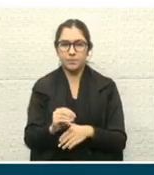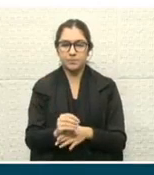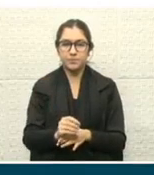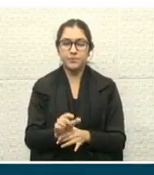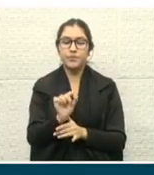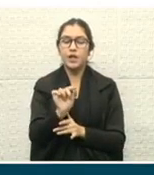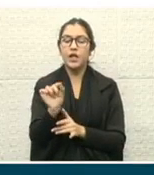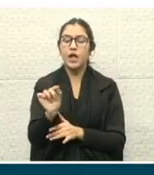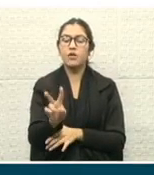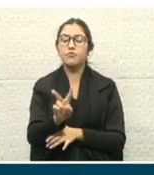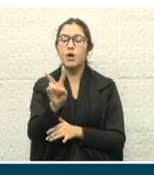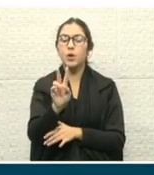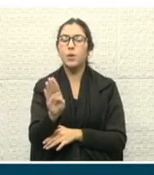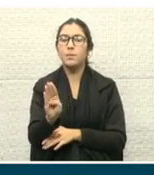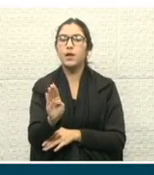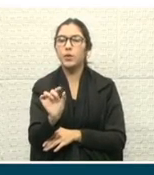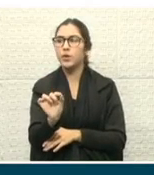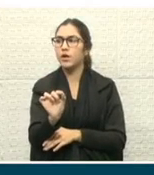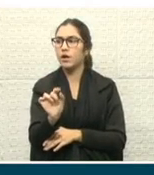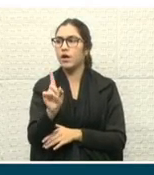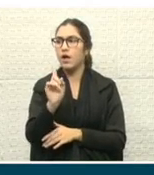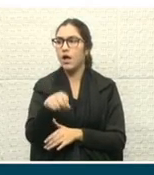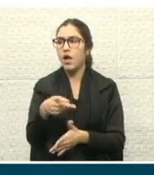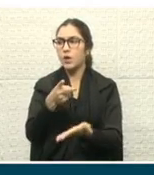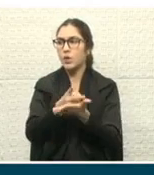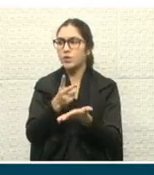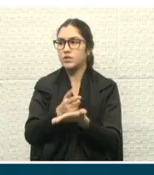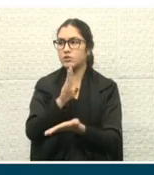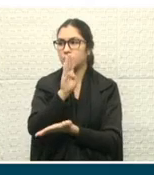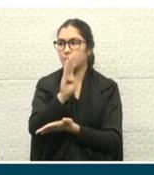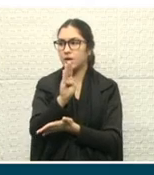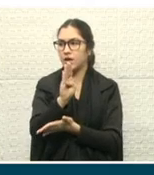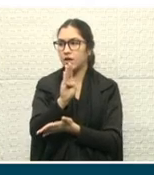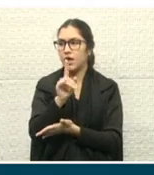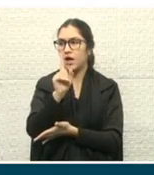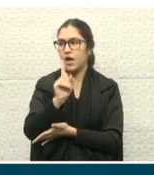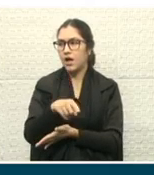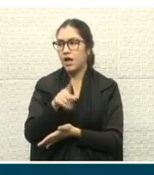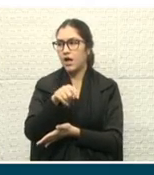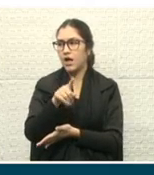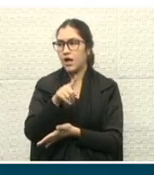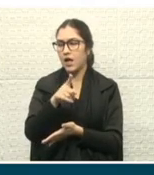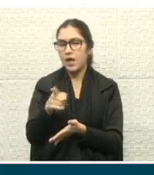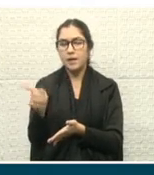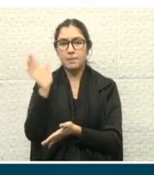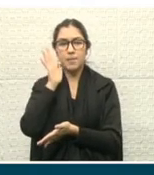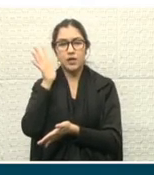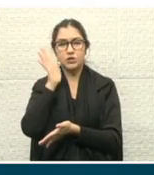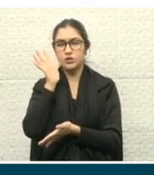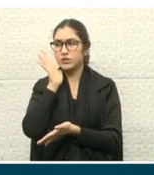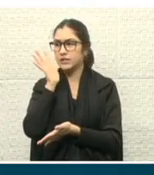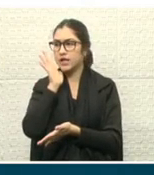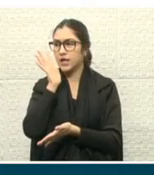Quem que é esse valor B? A constante B é a parte imaginária do